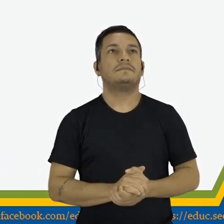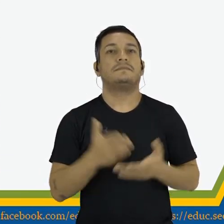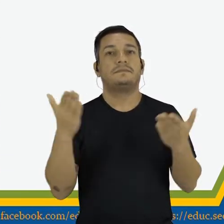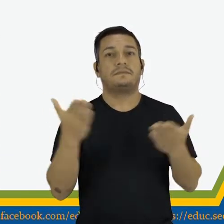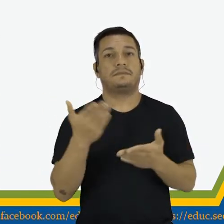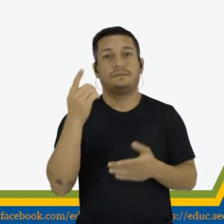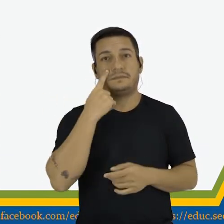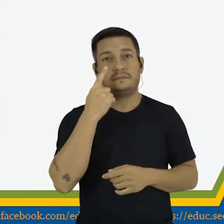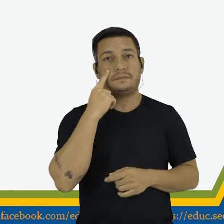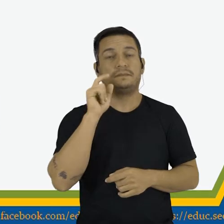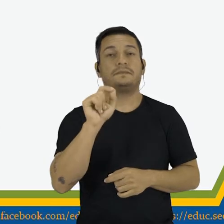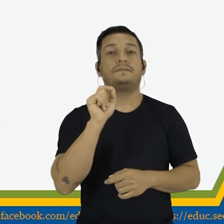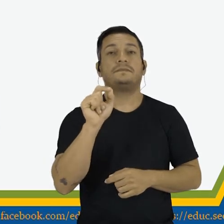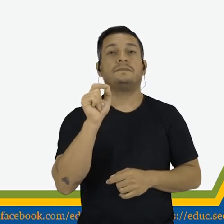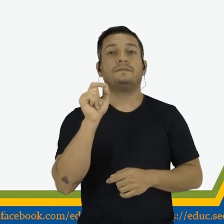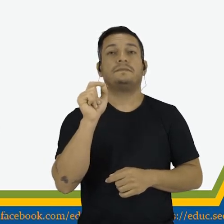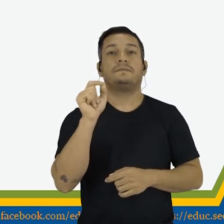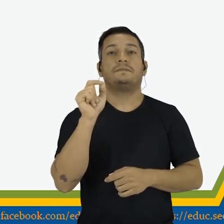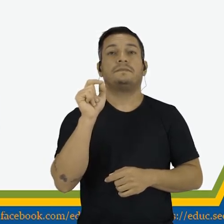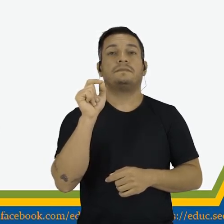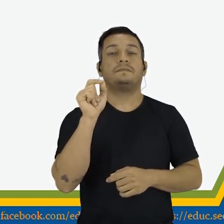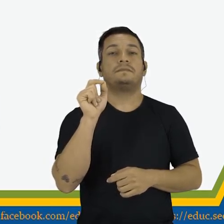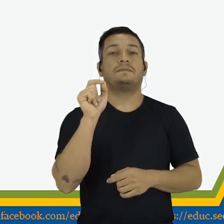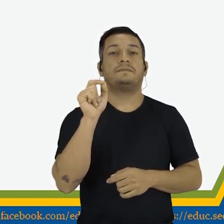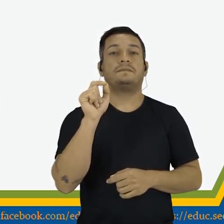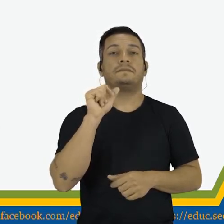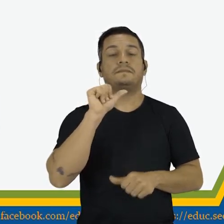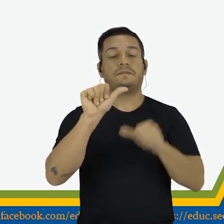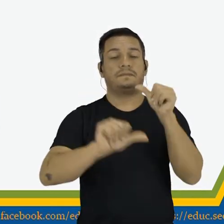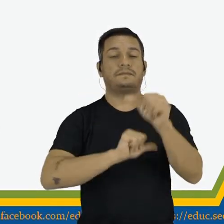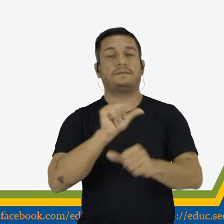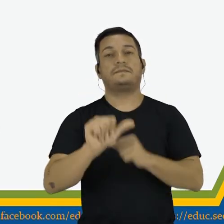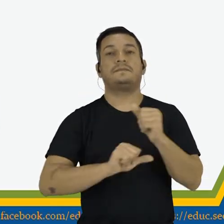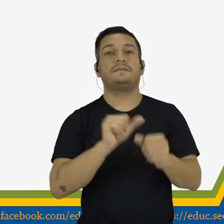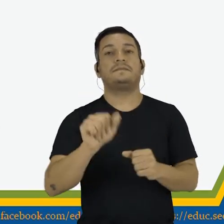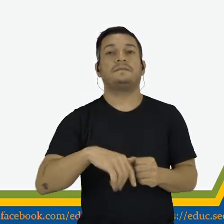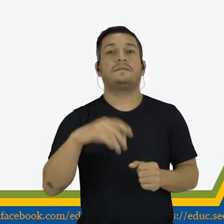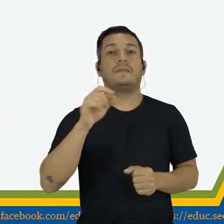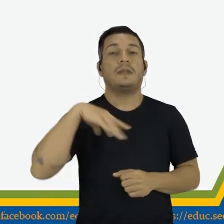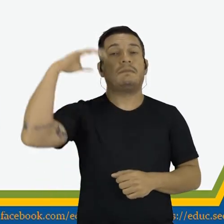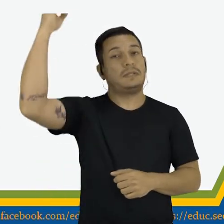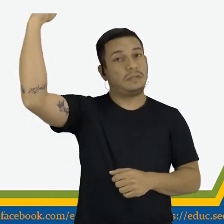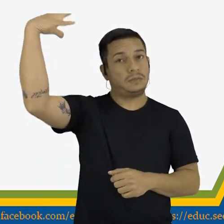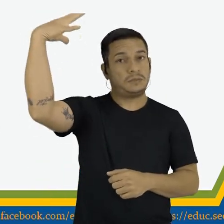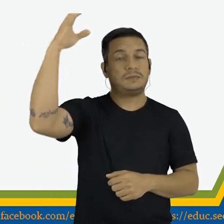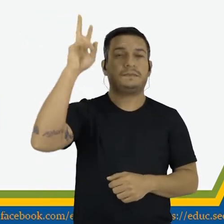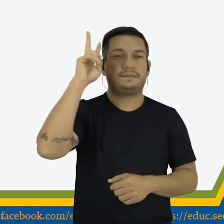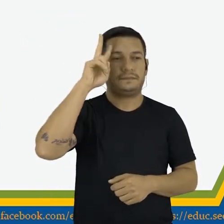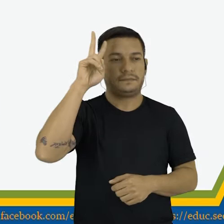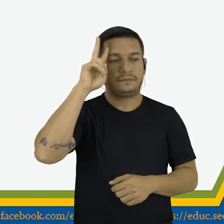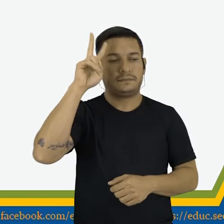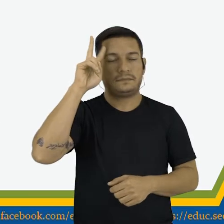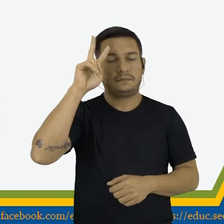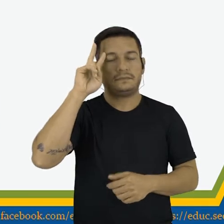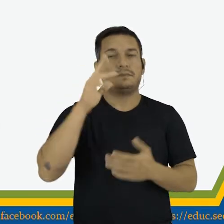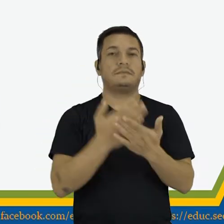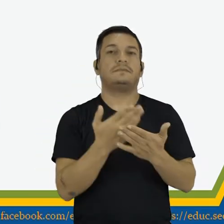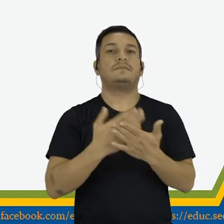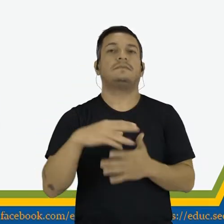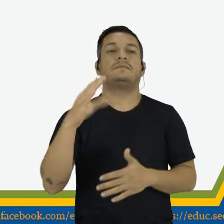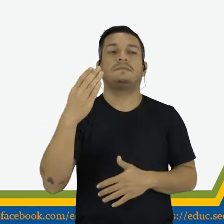Agora nós veremos um exemplo de transformação pela ação da luz. Lembra lá da nossa aula